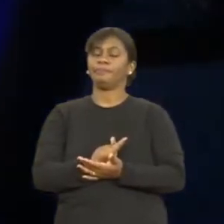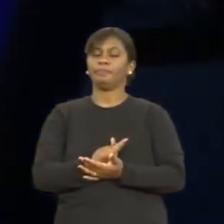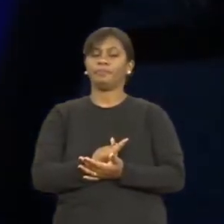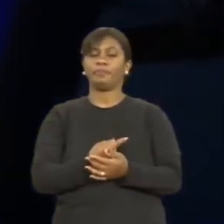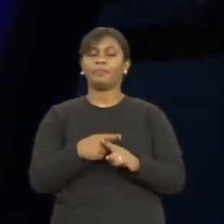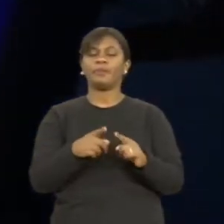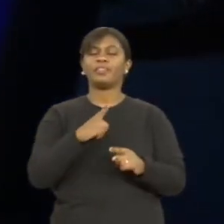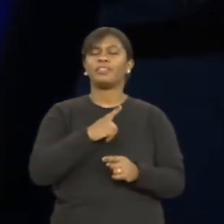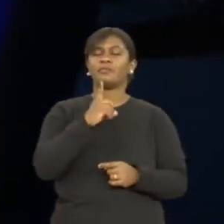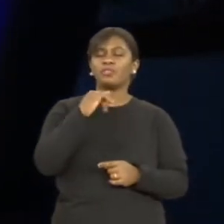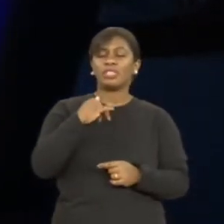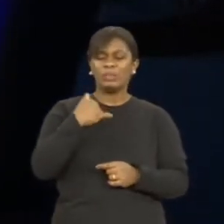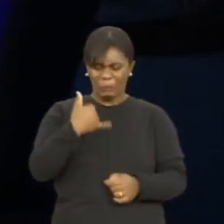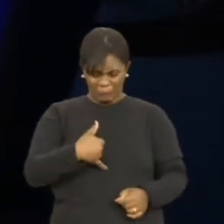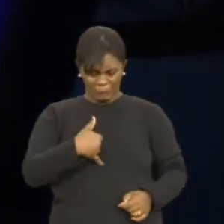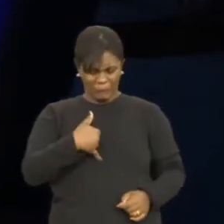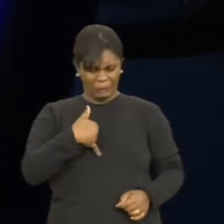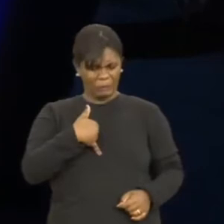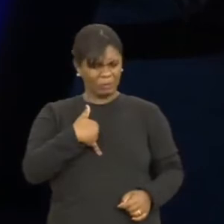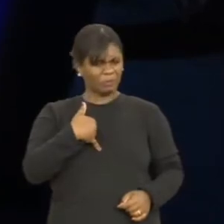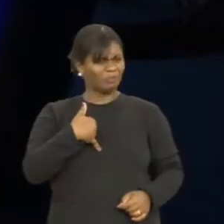Mas um dia eu tive que descer,